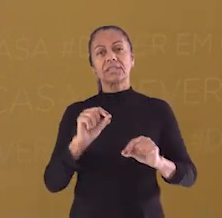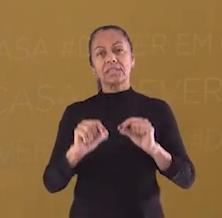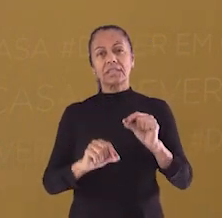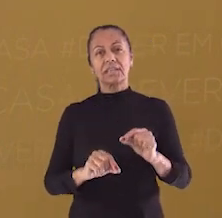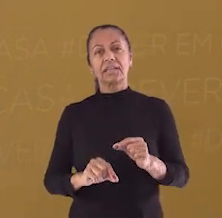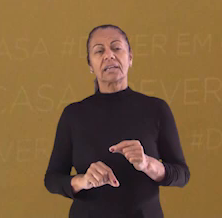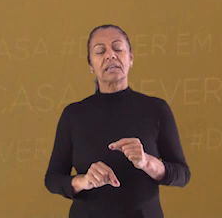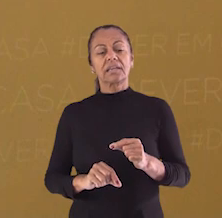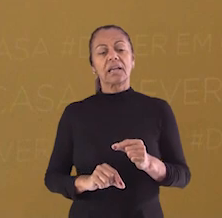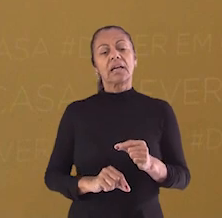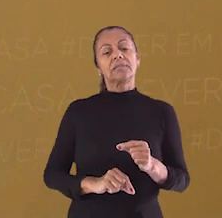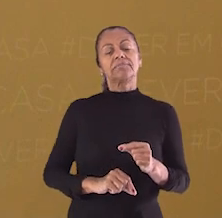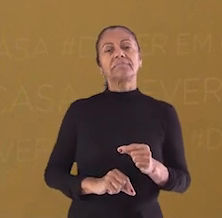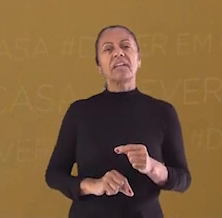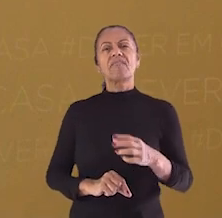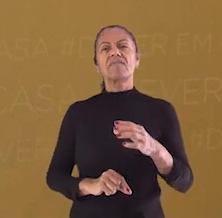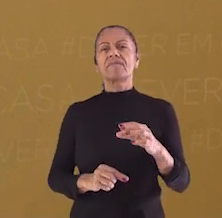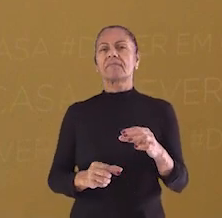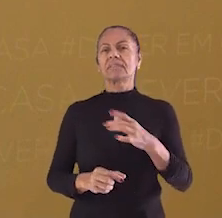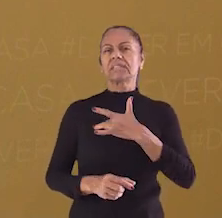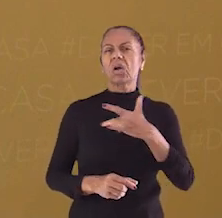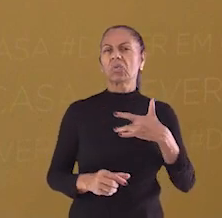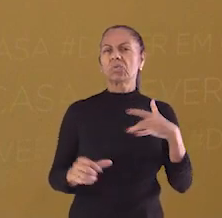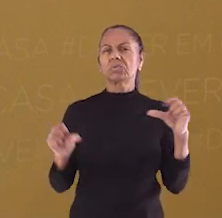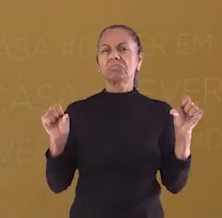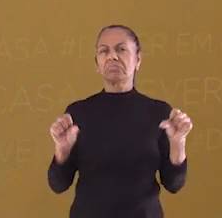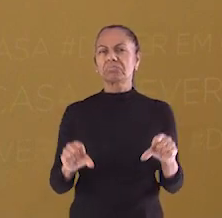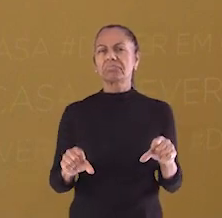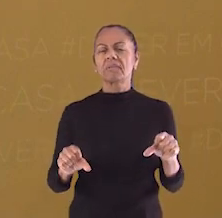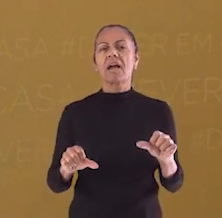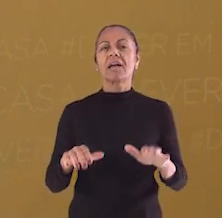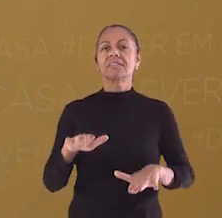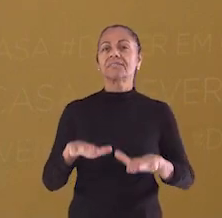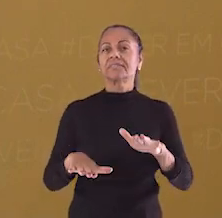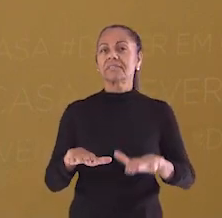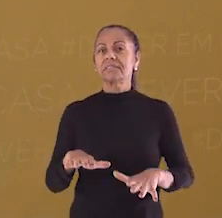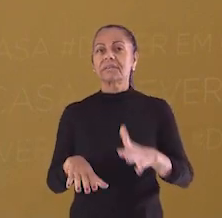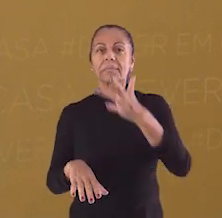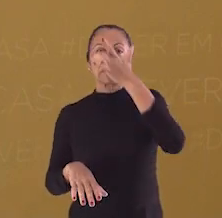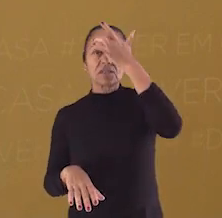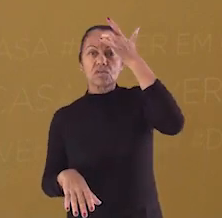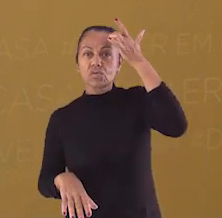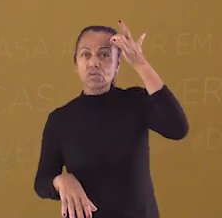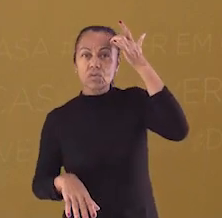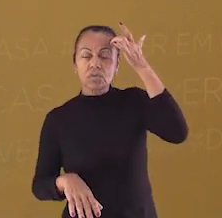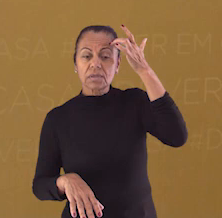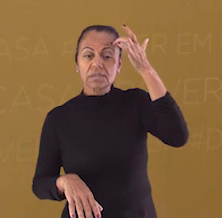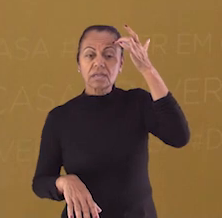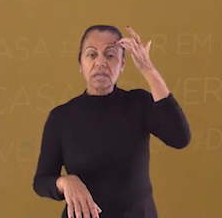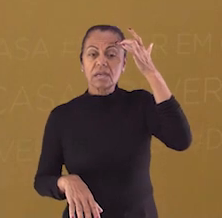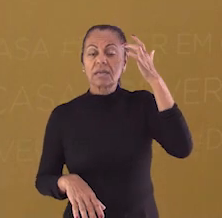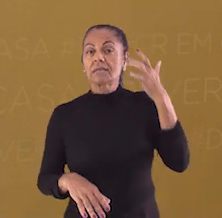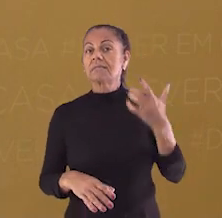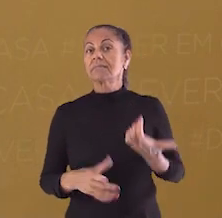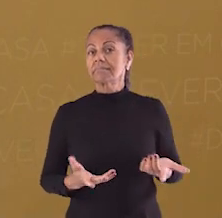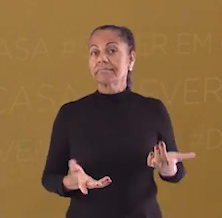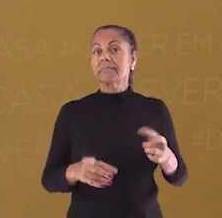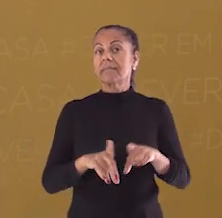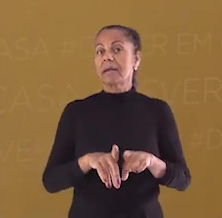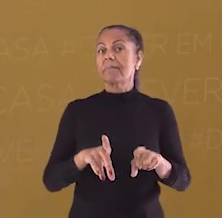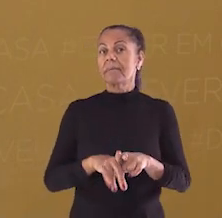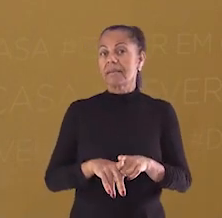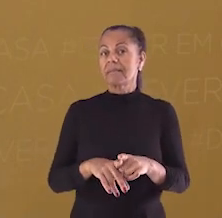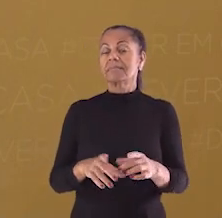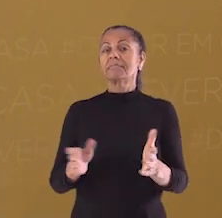própria desnutrição pode ocorrer pela recusa de alimentos, mas também ocorre quando uma pessoa não tem condições de se alimentar